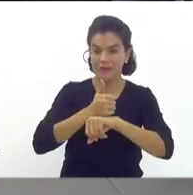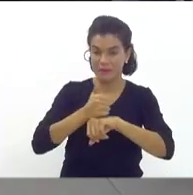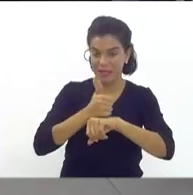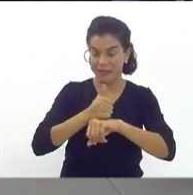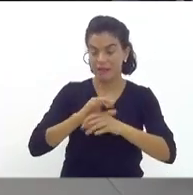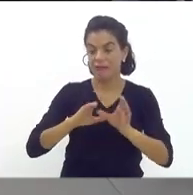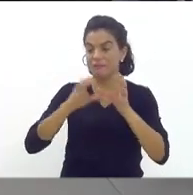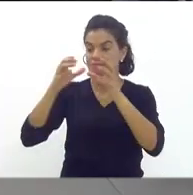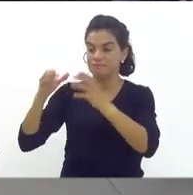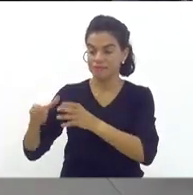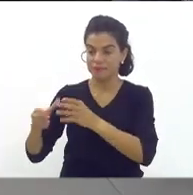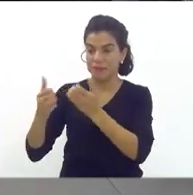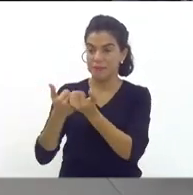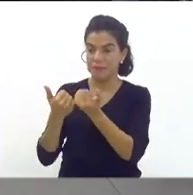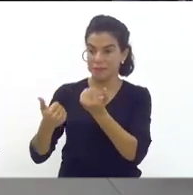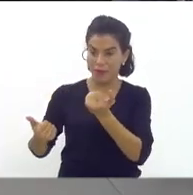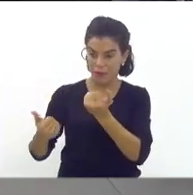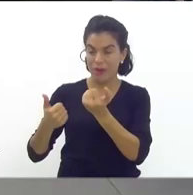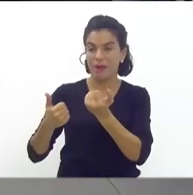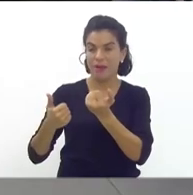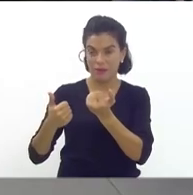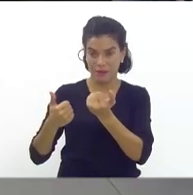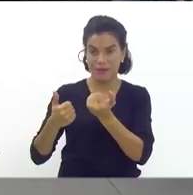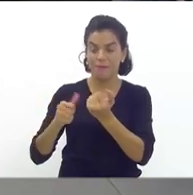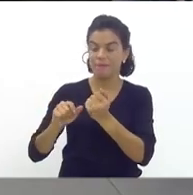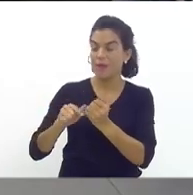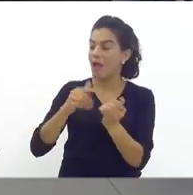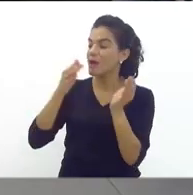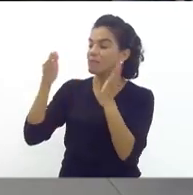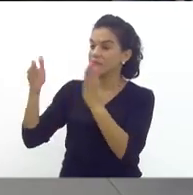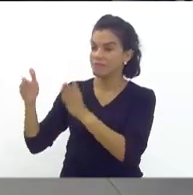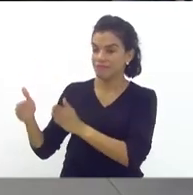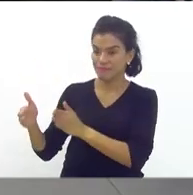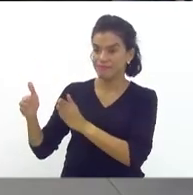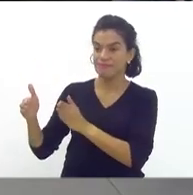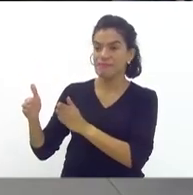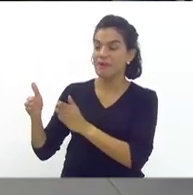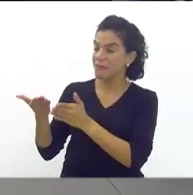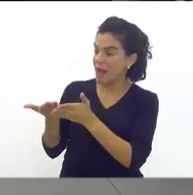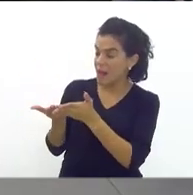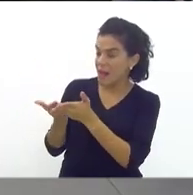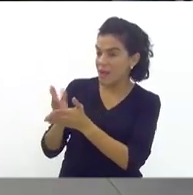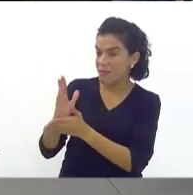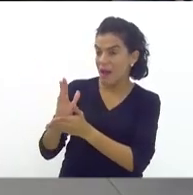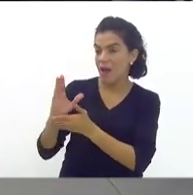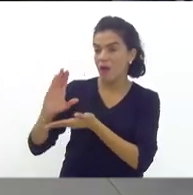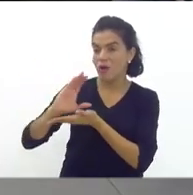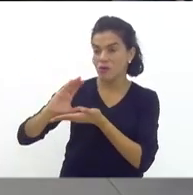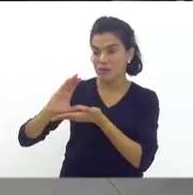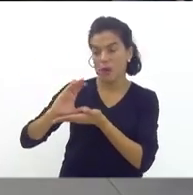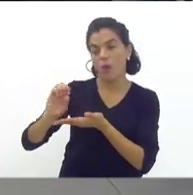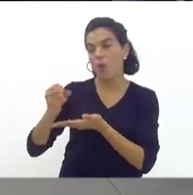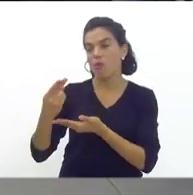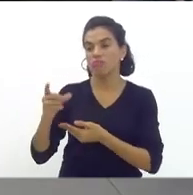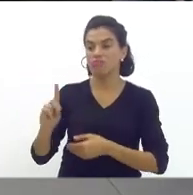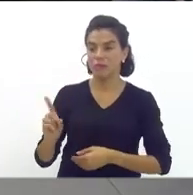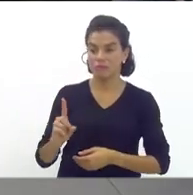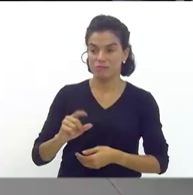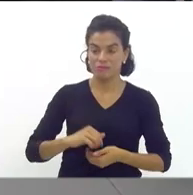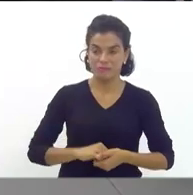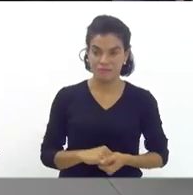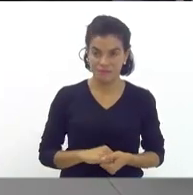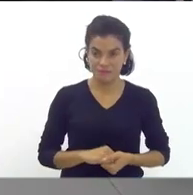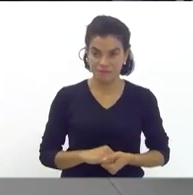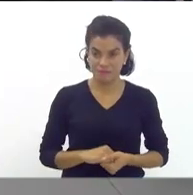para ter uma instrução para depois ir para deliberação do Conselho diretor E aí